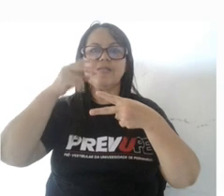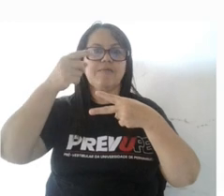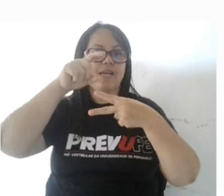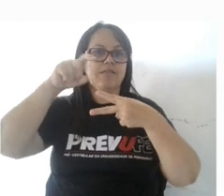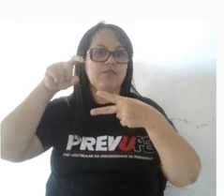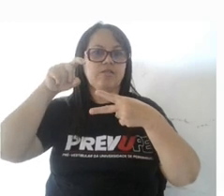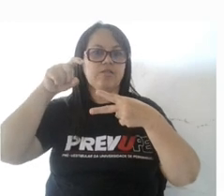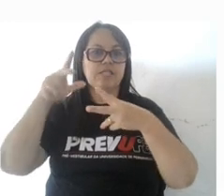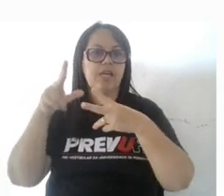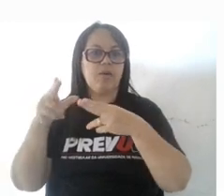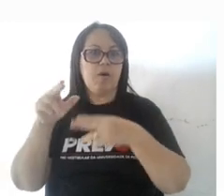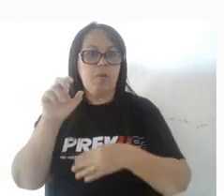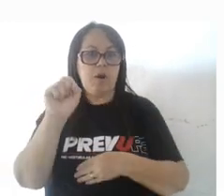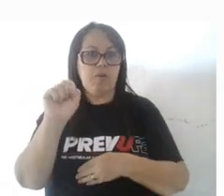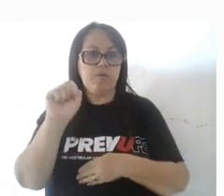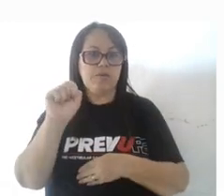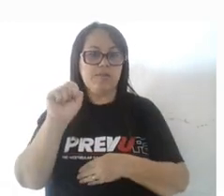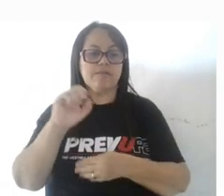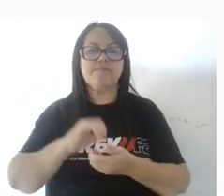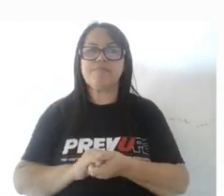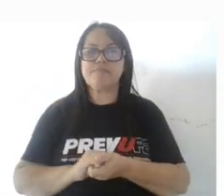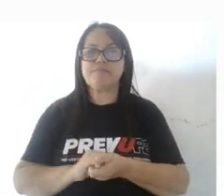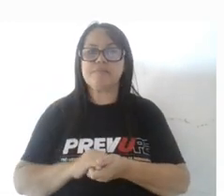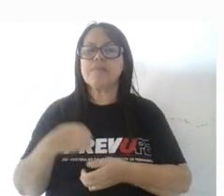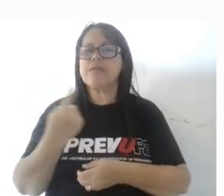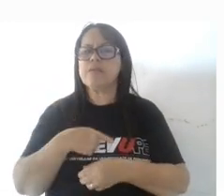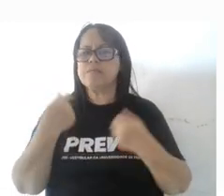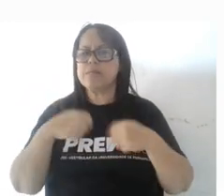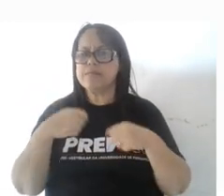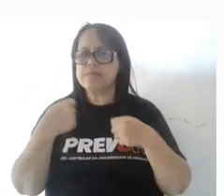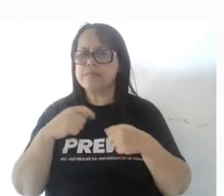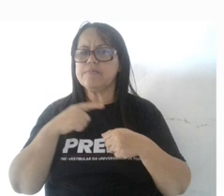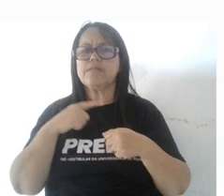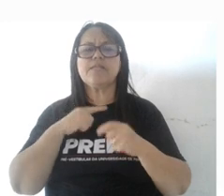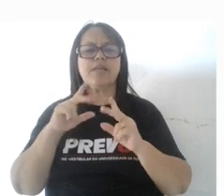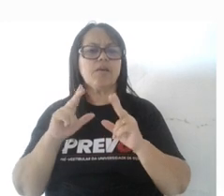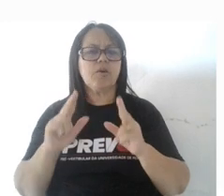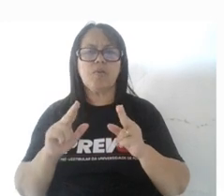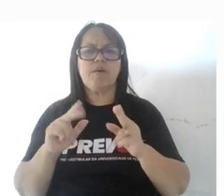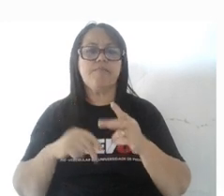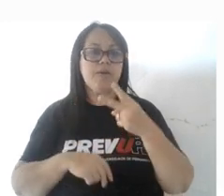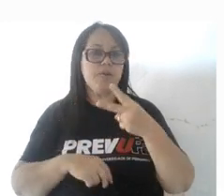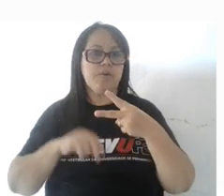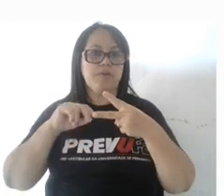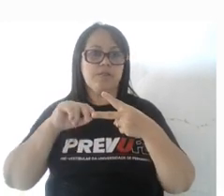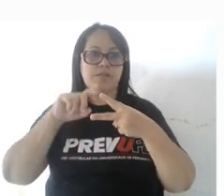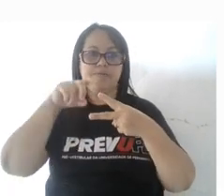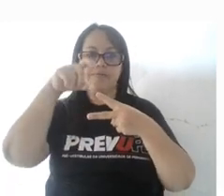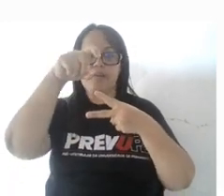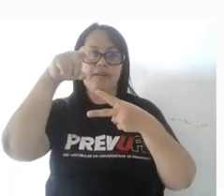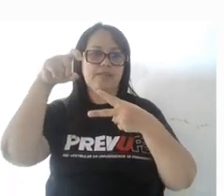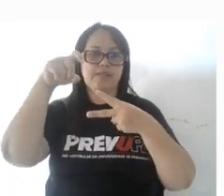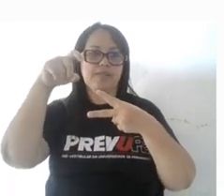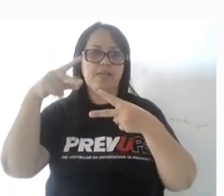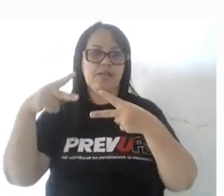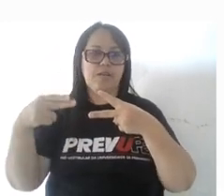elevado a ele vai resultar em 8. Então, aqui nós precisamos colocar na mesma base 2. Então, 2